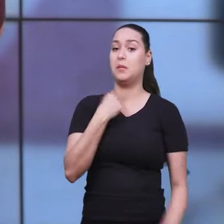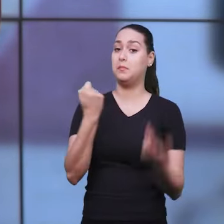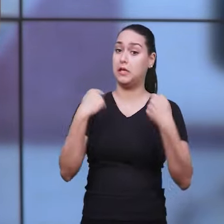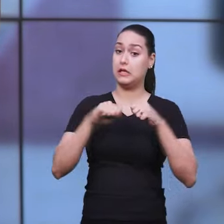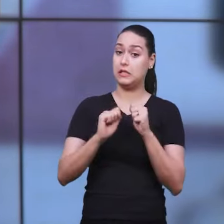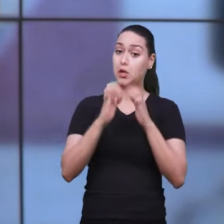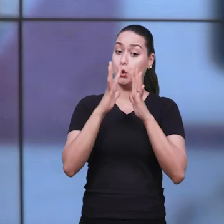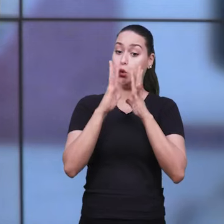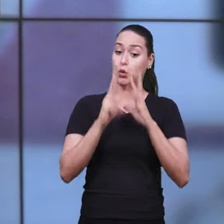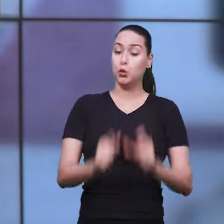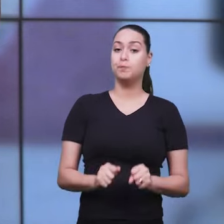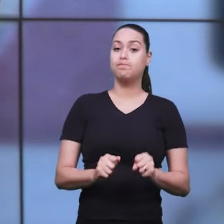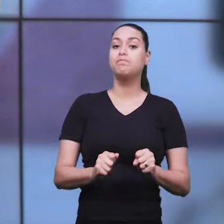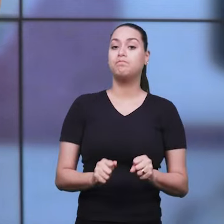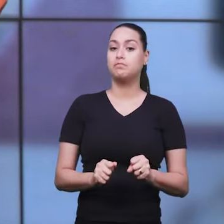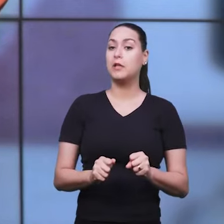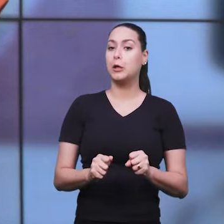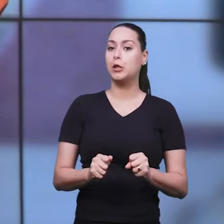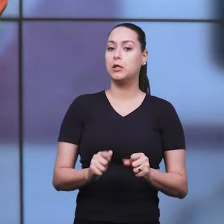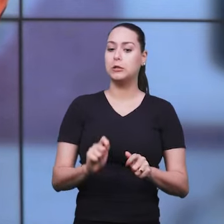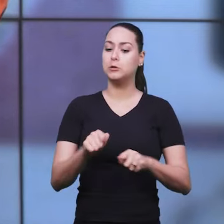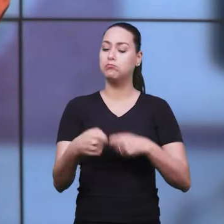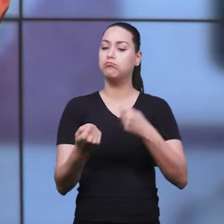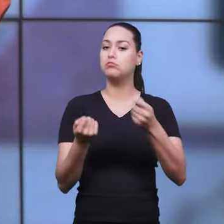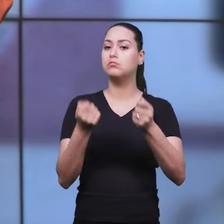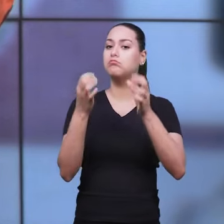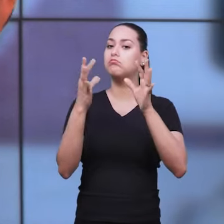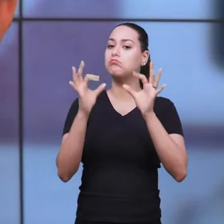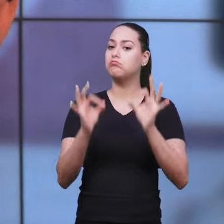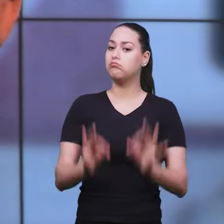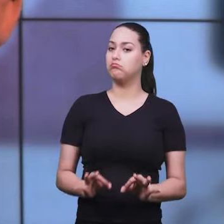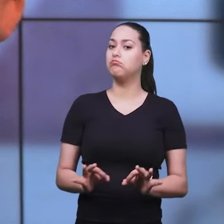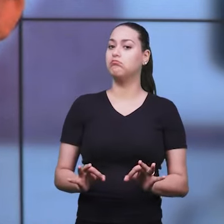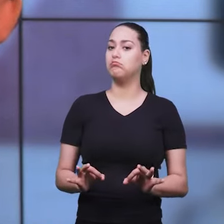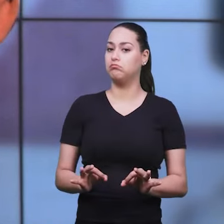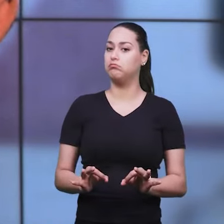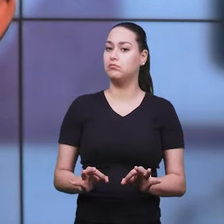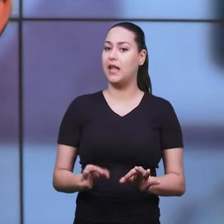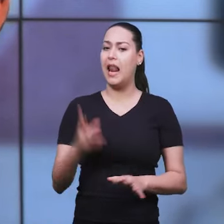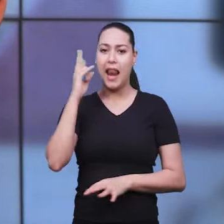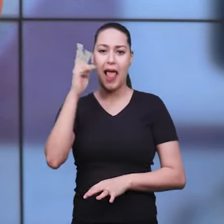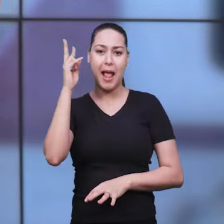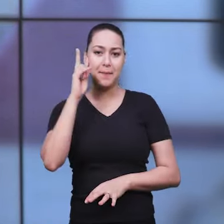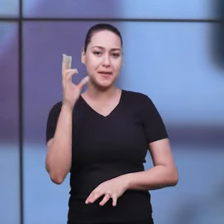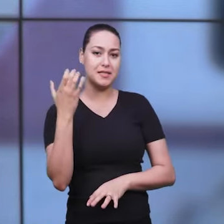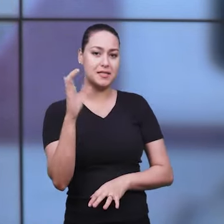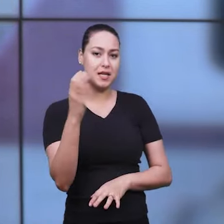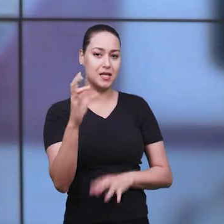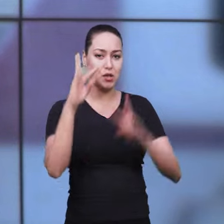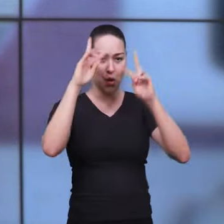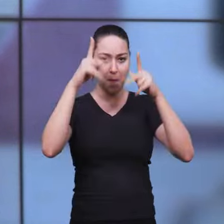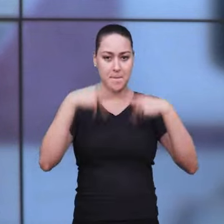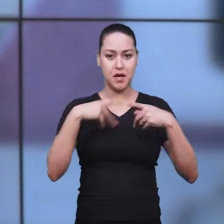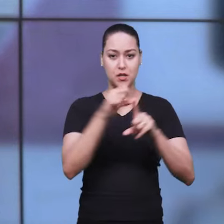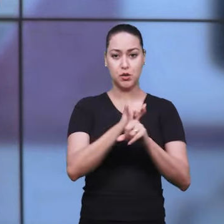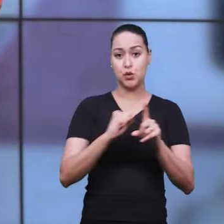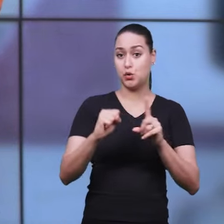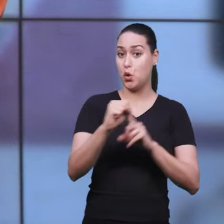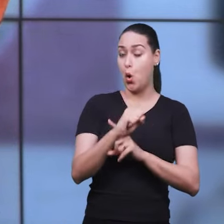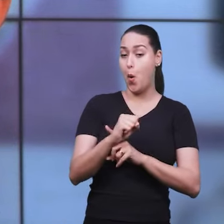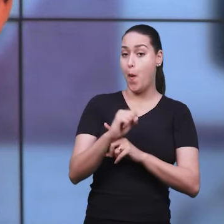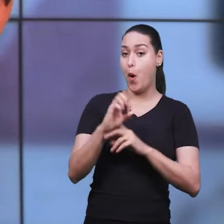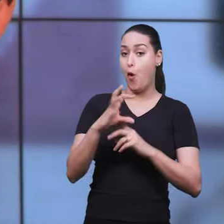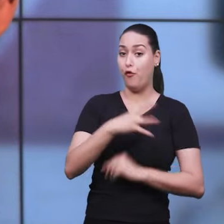fazer parte do nosso vocabulário. Lembre-se o que já conversamos, fundamentais das ciências humanas e sociais.